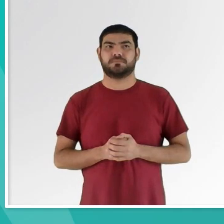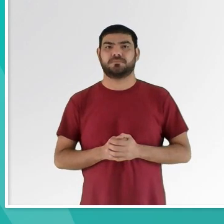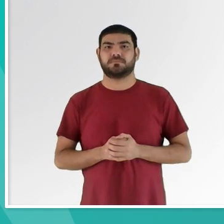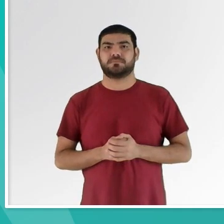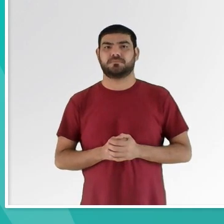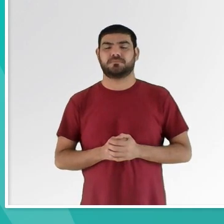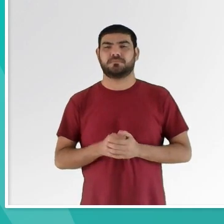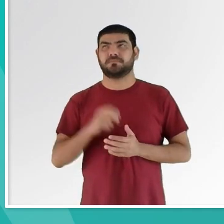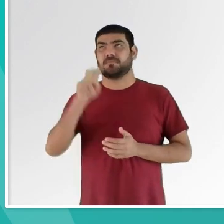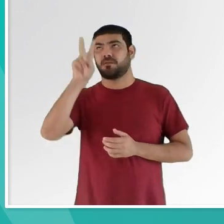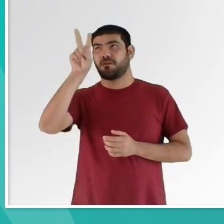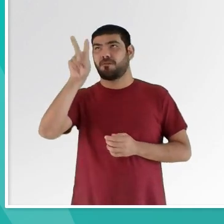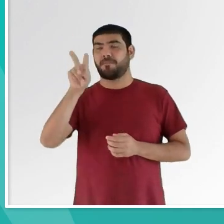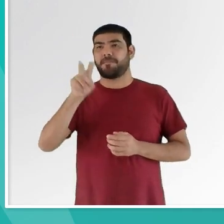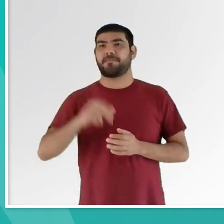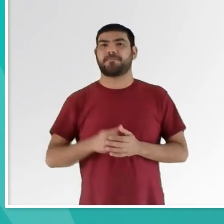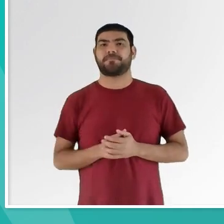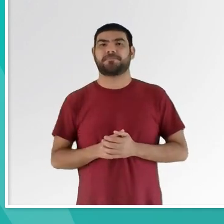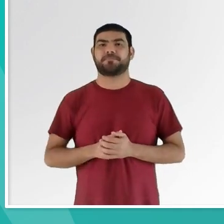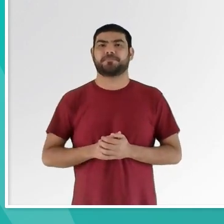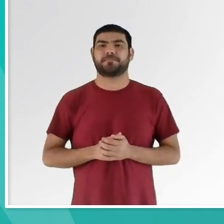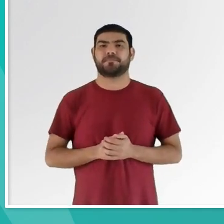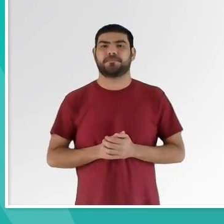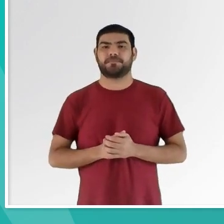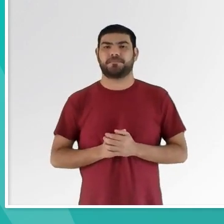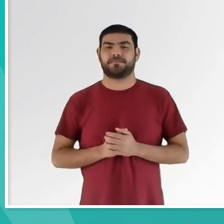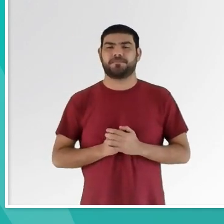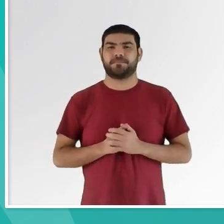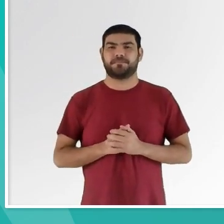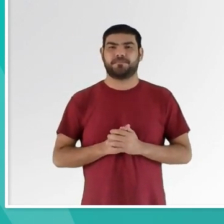italiano Germano Serlandi em